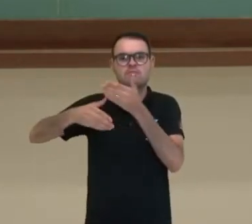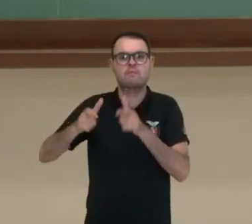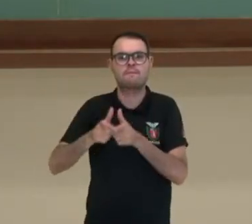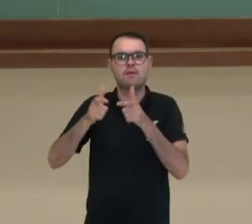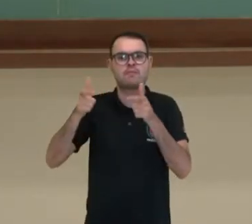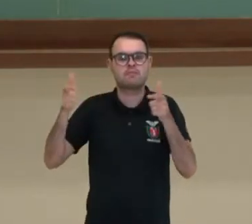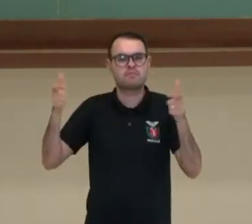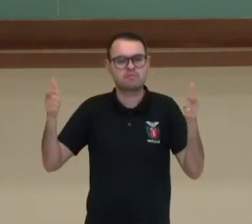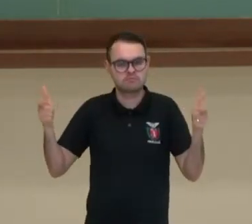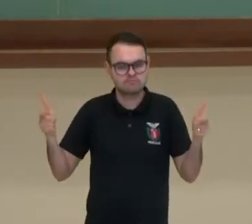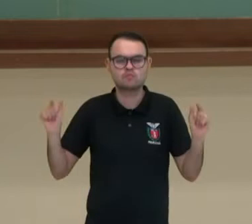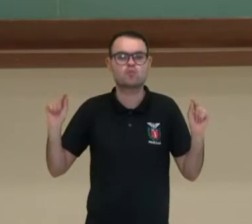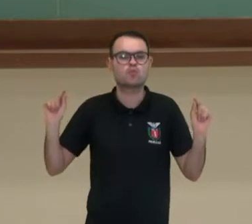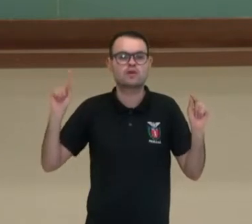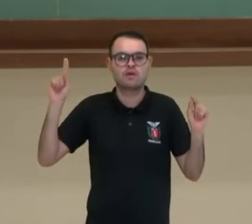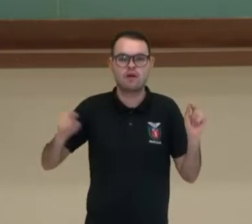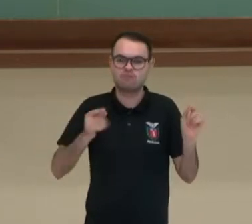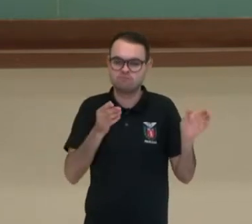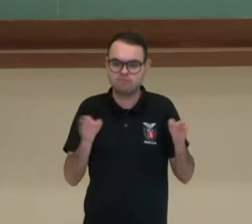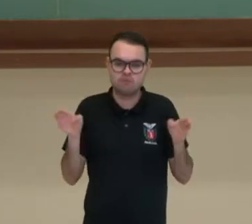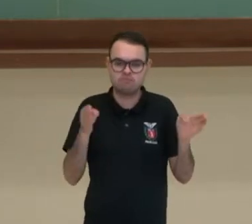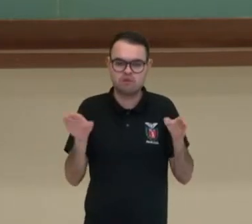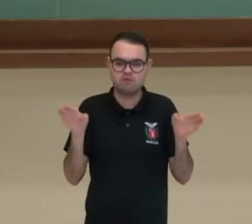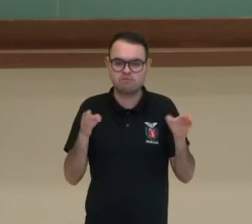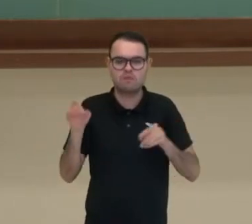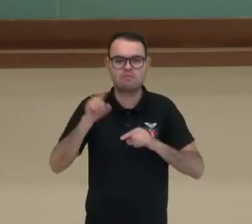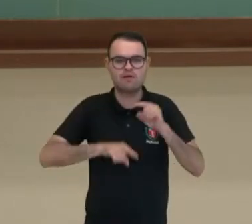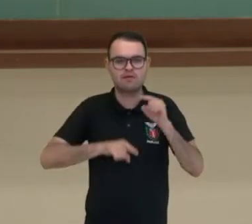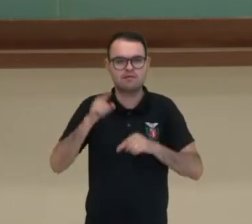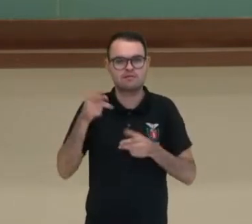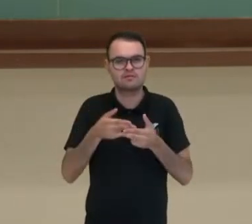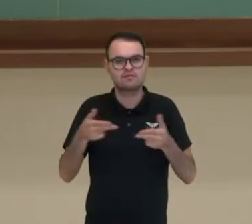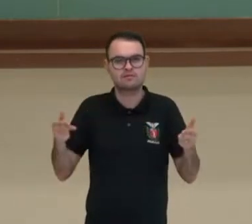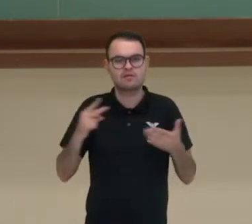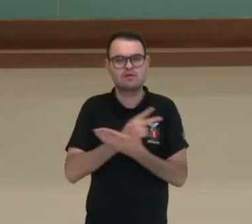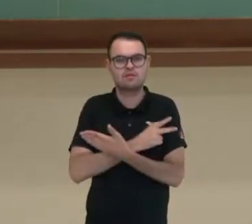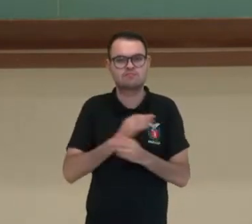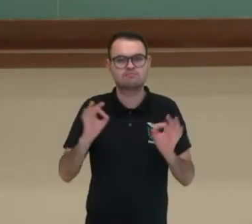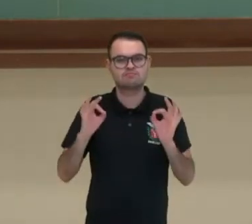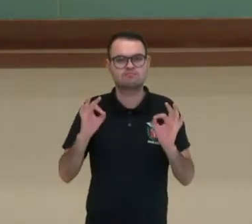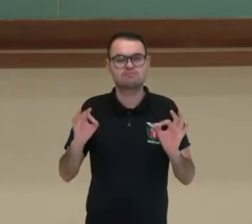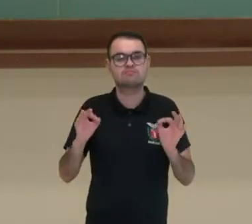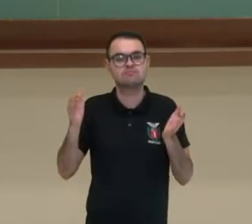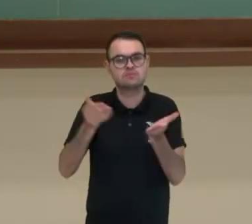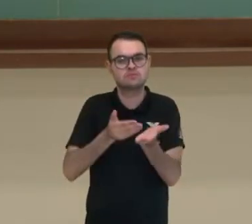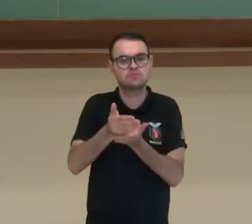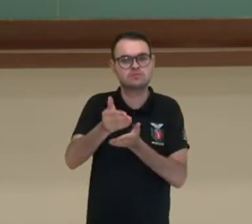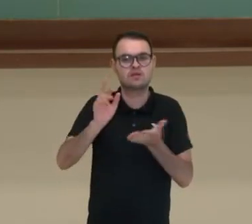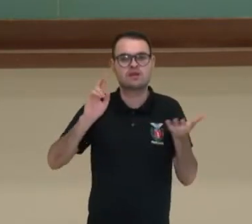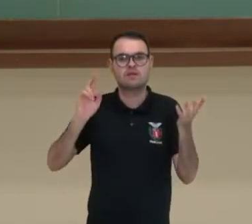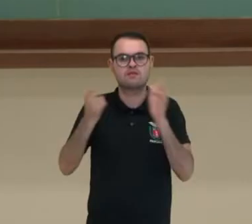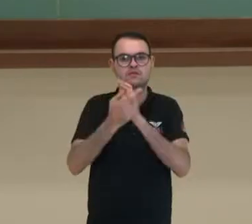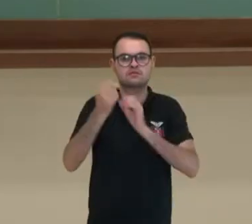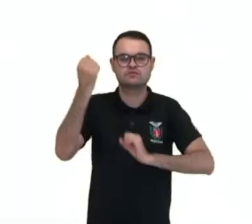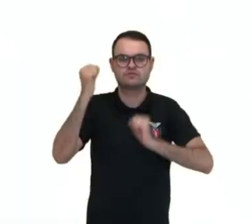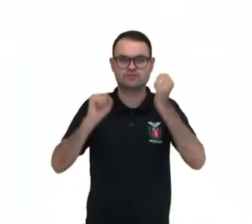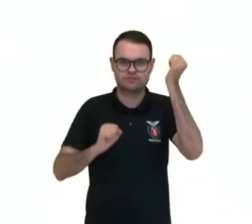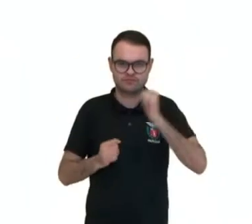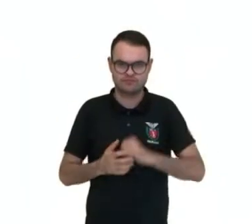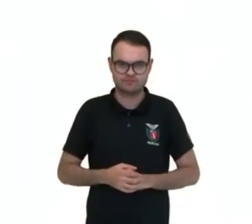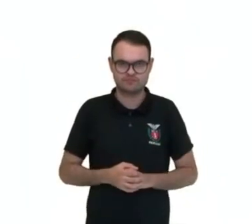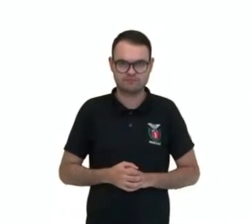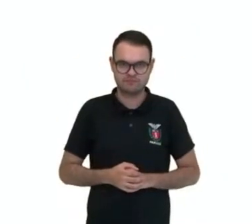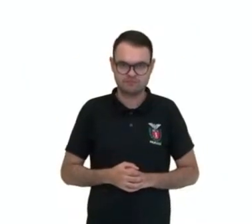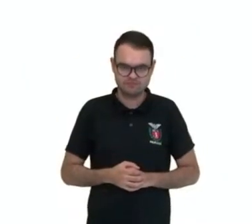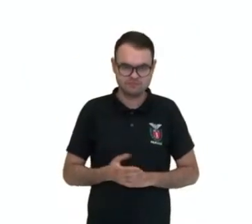aumento em massa da produção de bens. E esse processo acontece a partir da Revolução Industrial. Então vamos